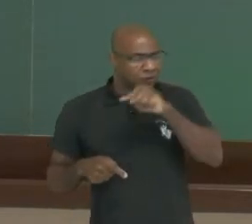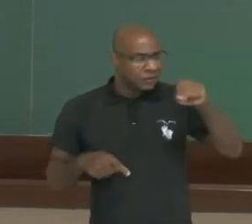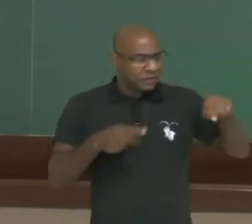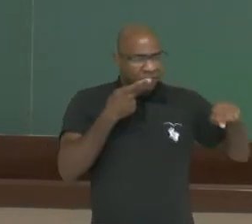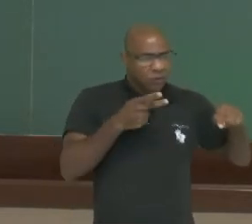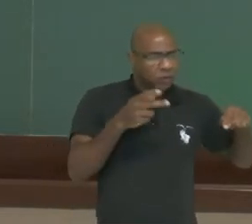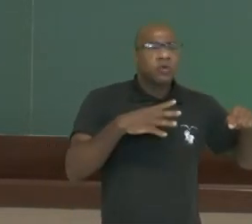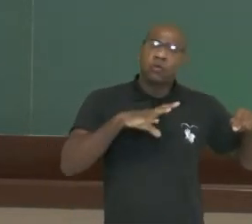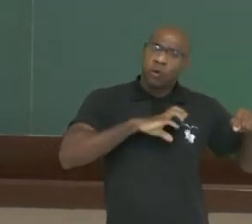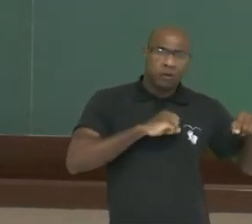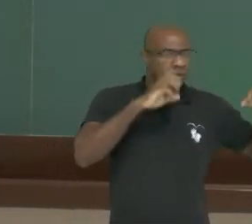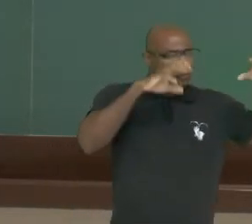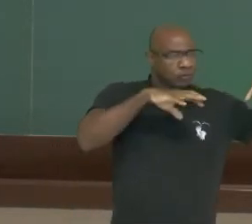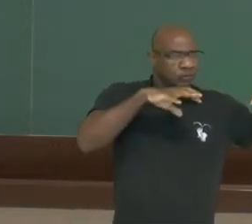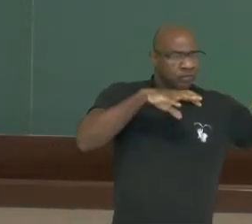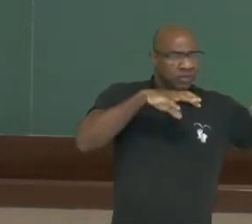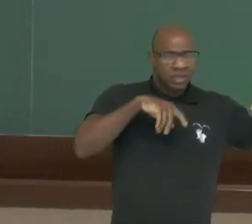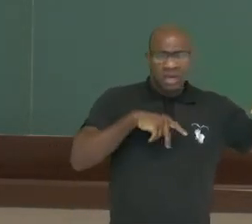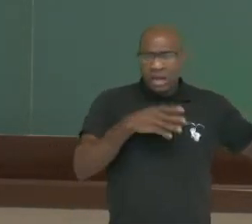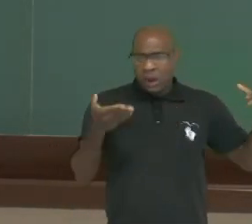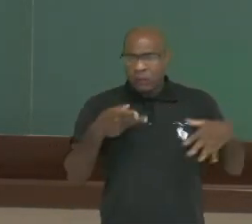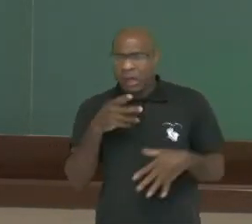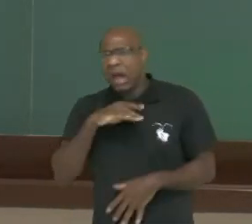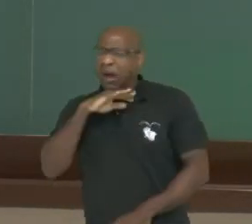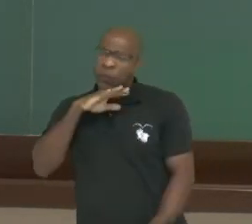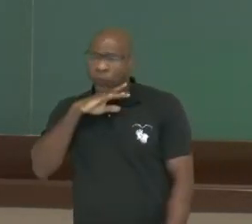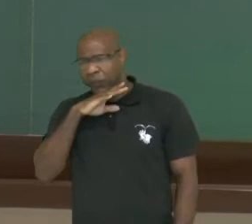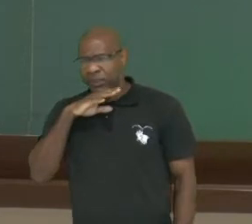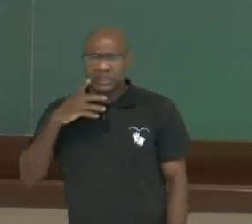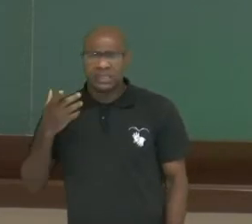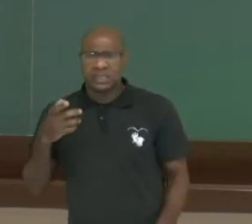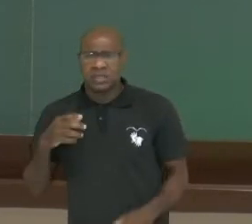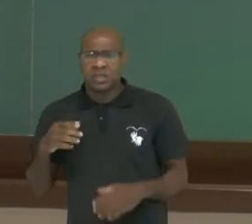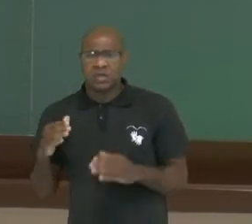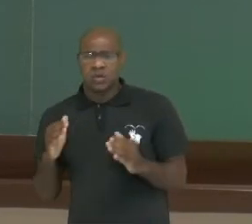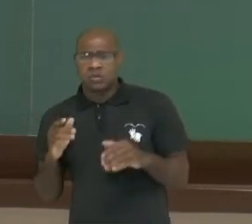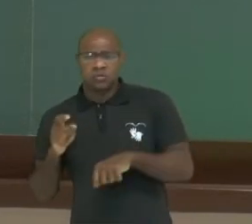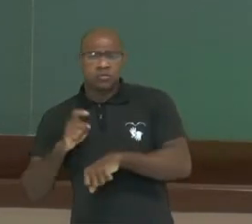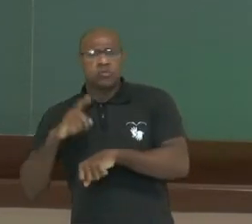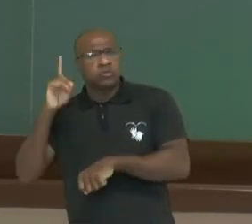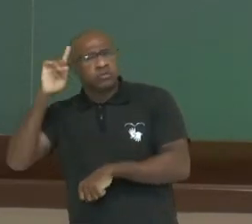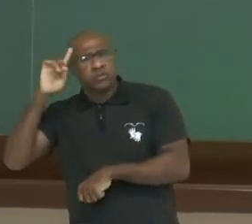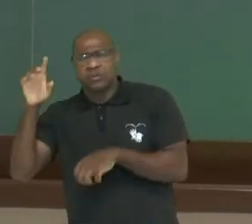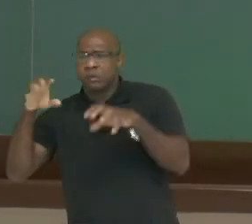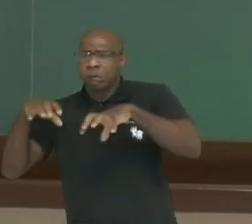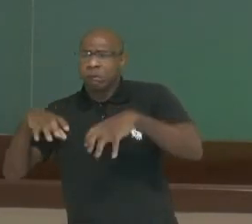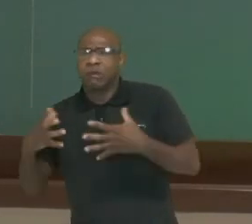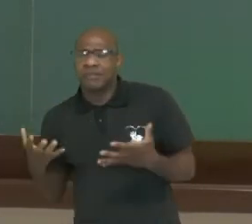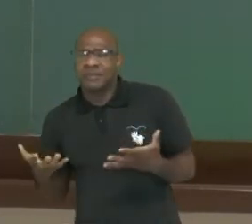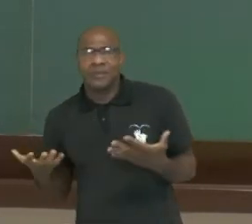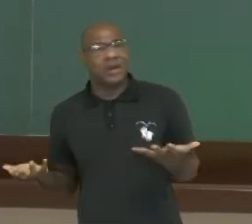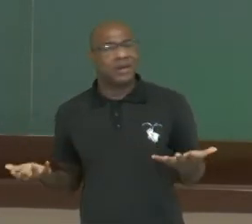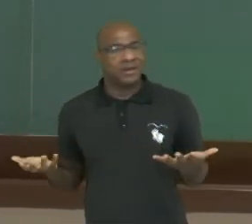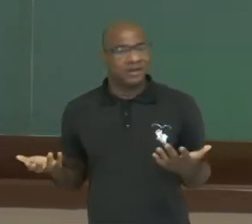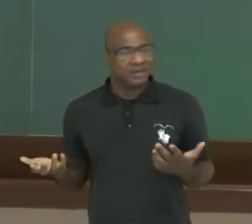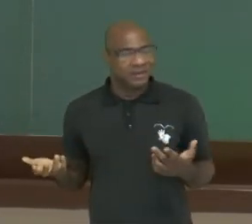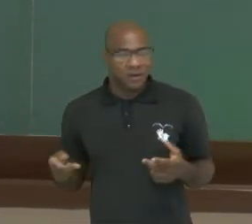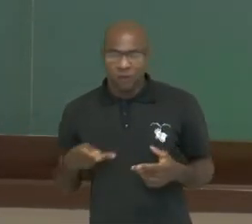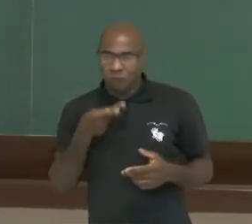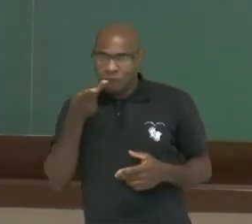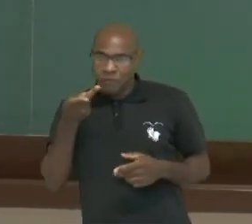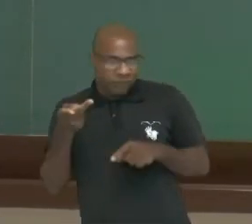uma coisa, depois eu disse outra. Há uma contradição, incoerência interna, ou seja, dentro